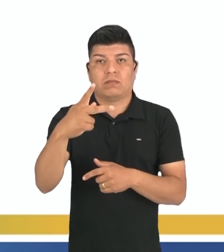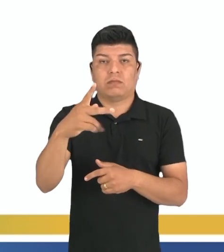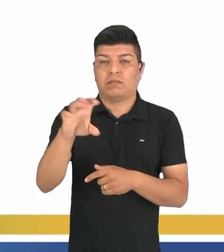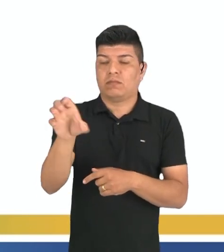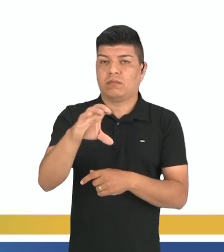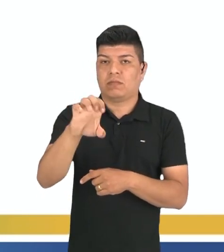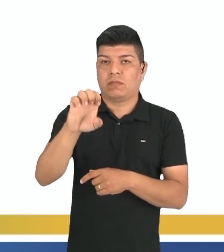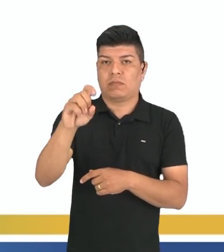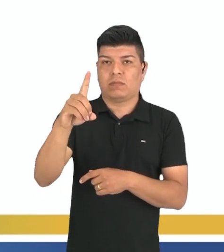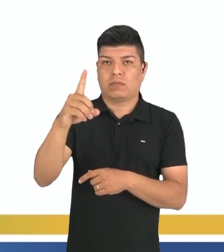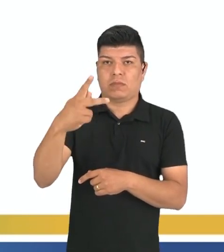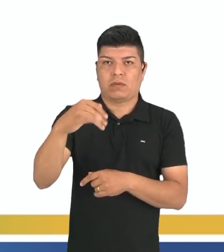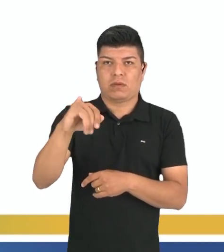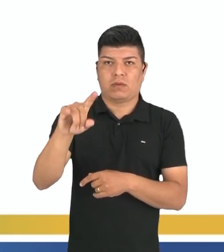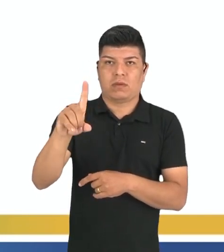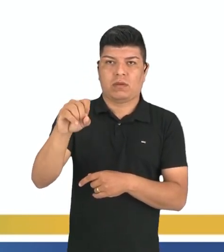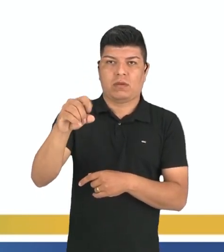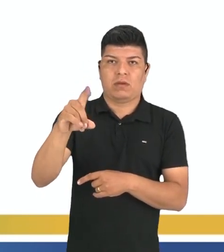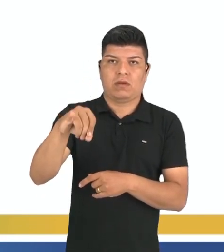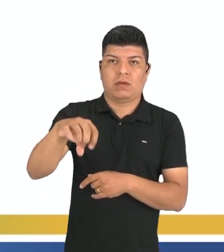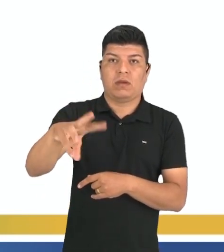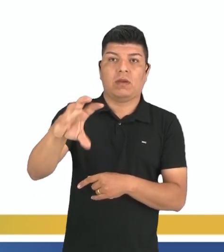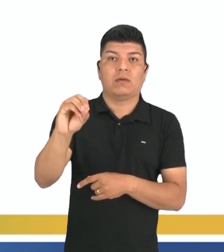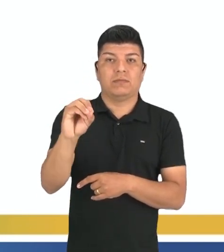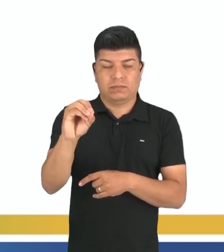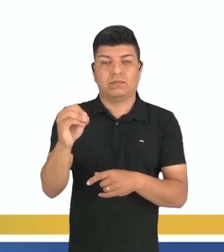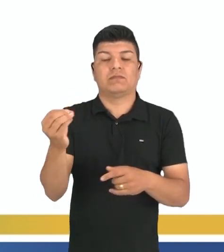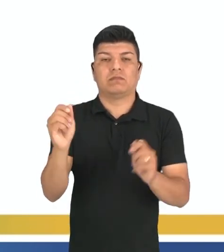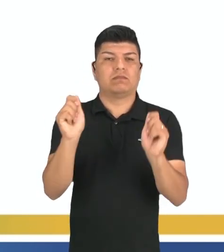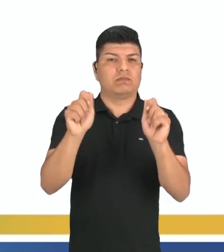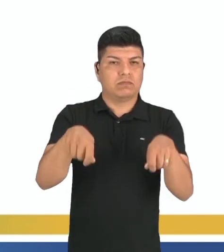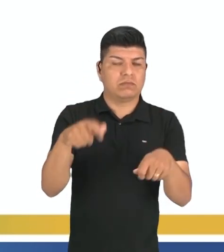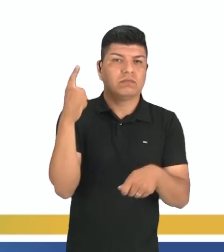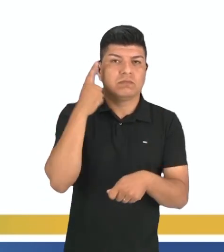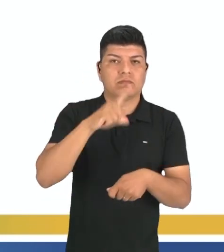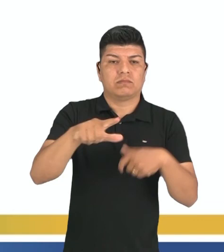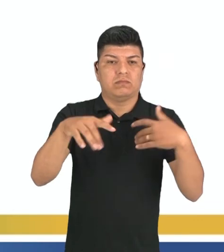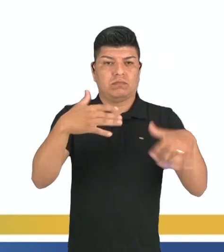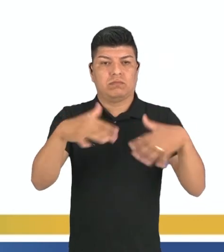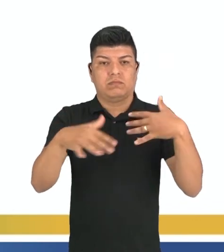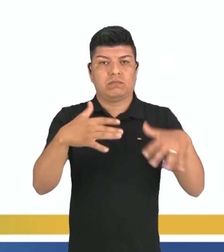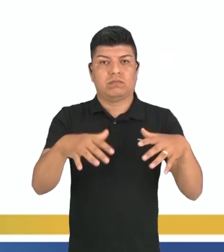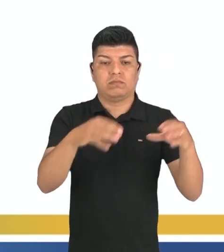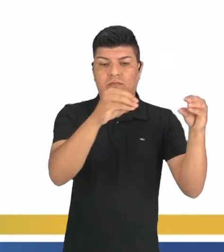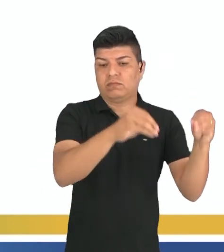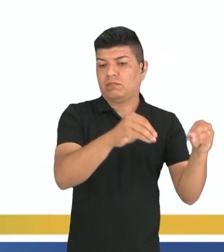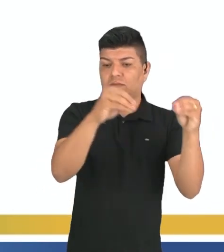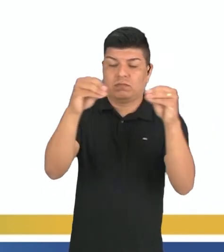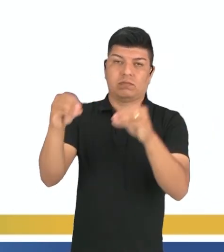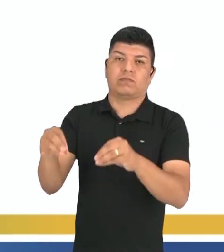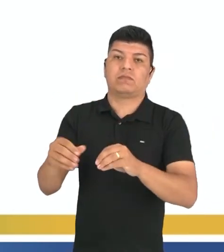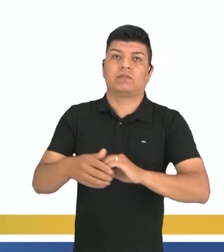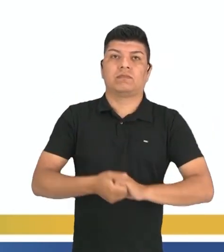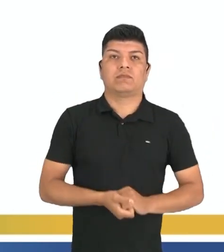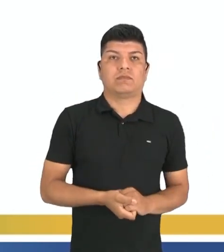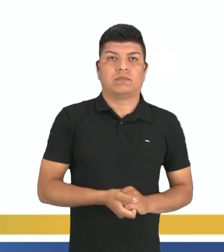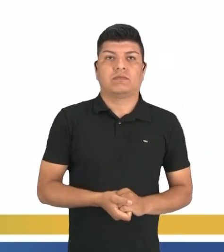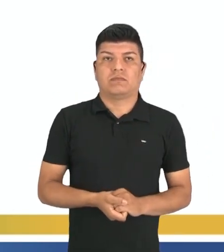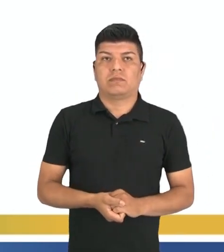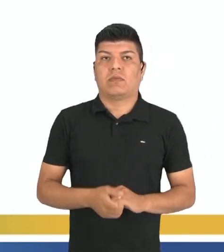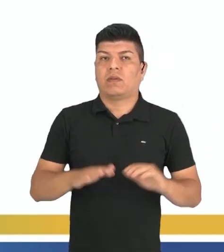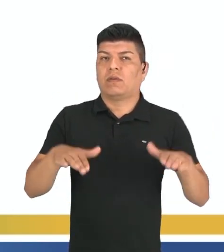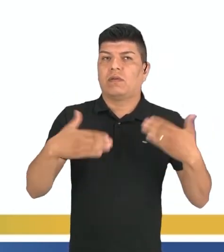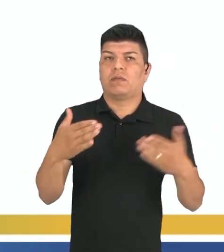epidídimo, que é onde também eles vão conseguir ter a capacidade de se locomover, eles criam motilidade. E